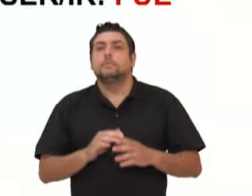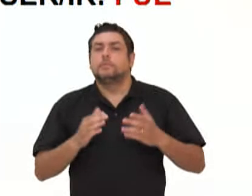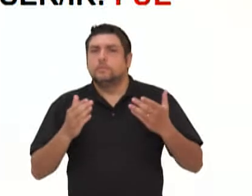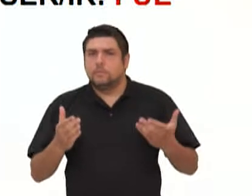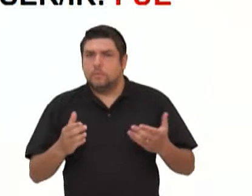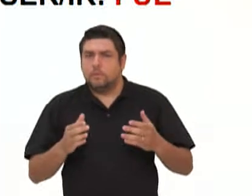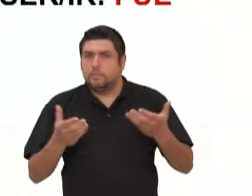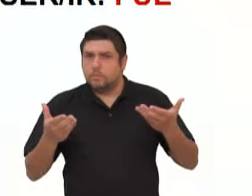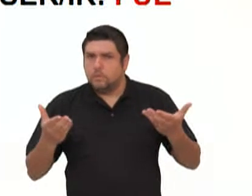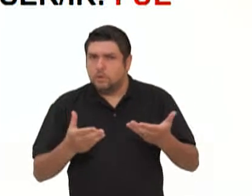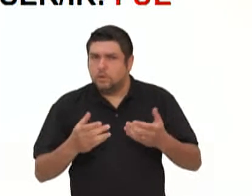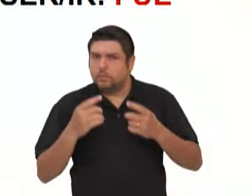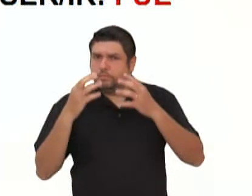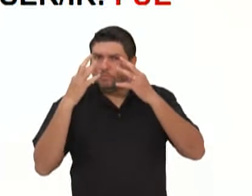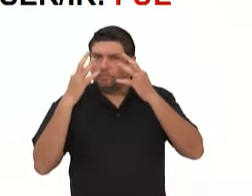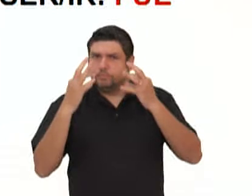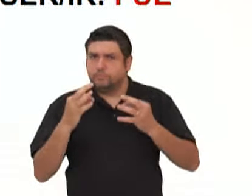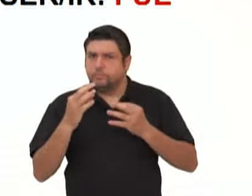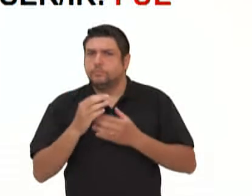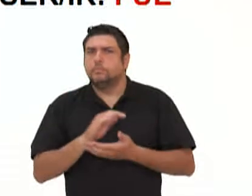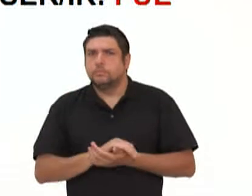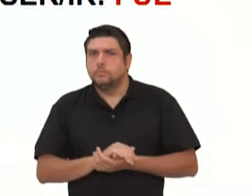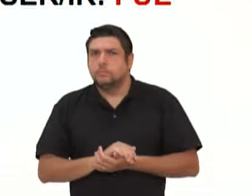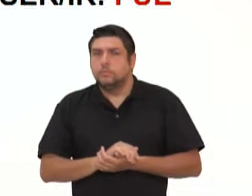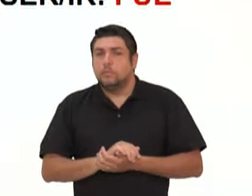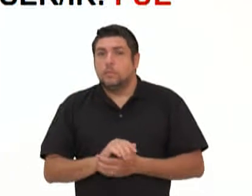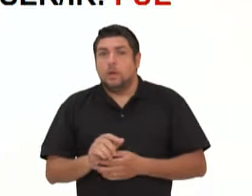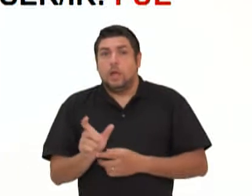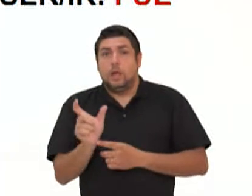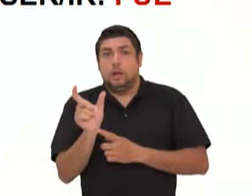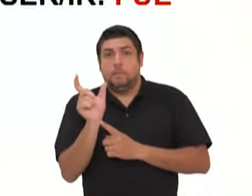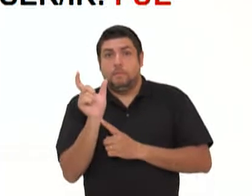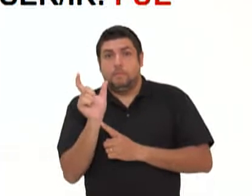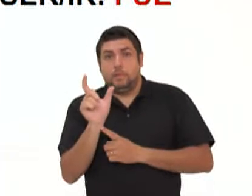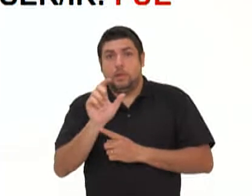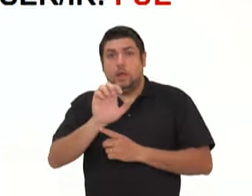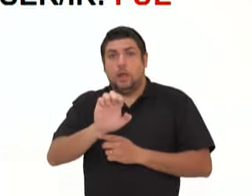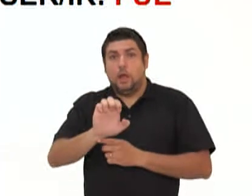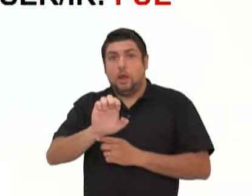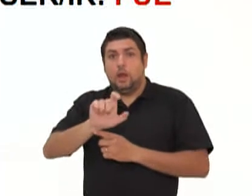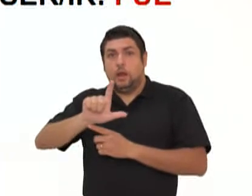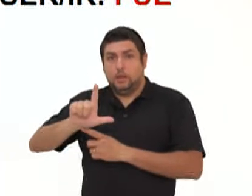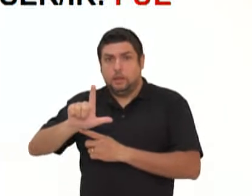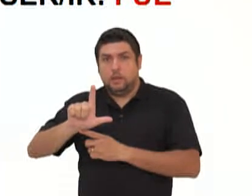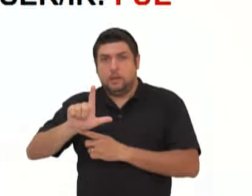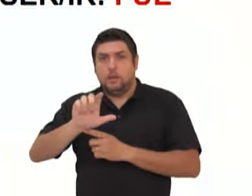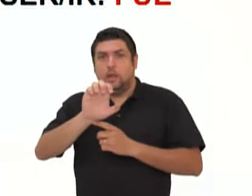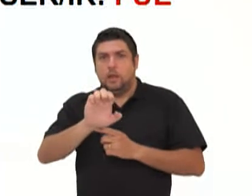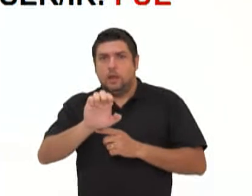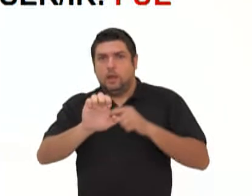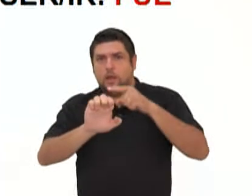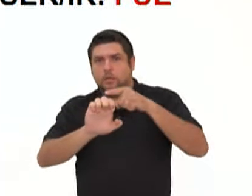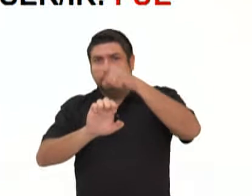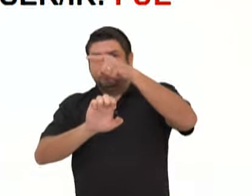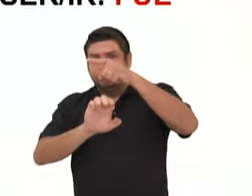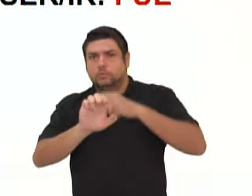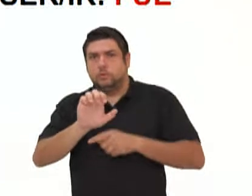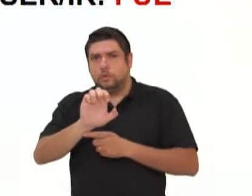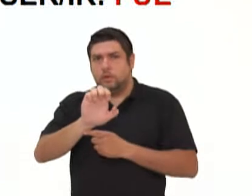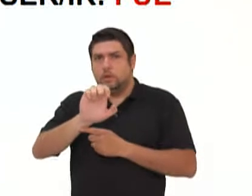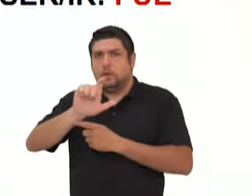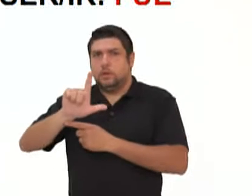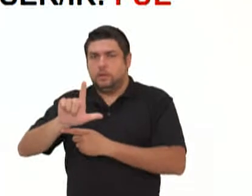chama a atenção. ¿Os acordáis? Essa palavra ele lleva acentuação. Olha só, o professor não colocou acentuação,